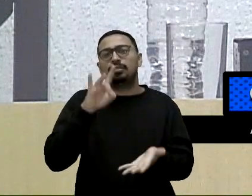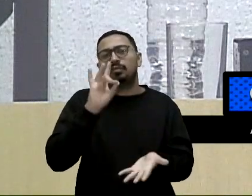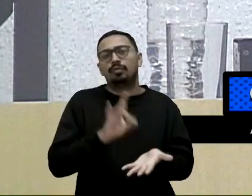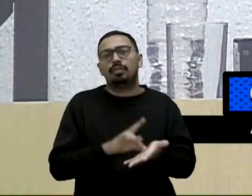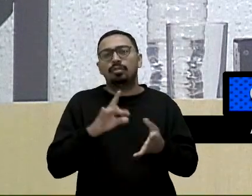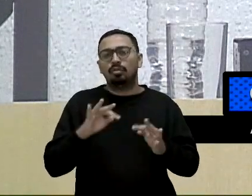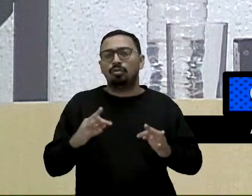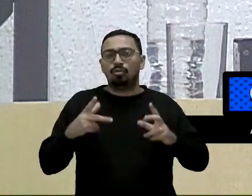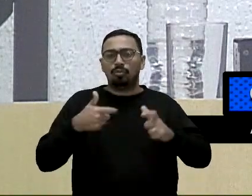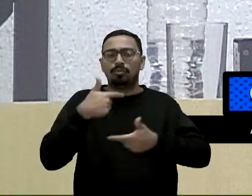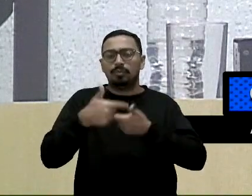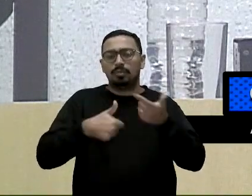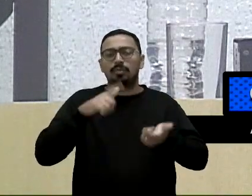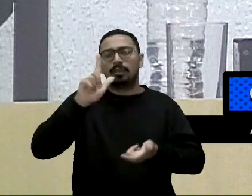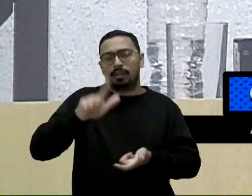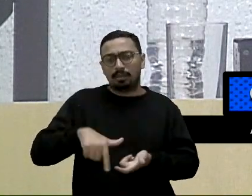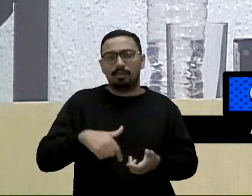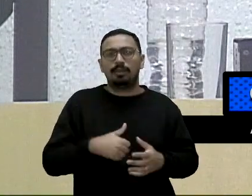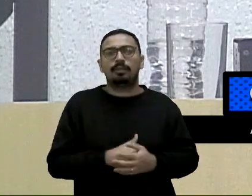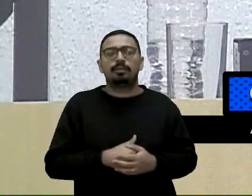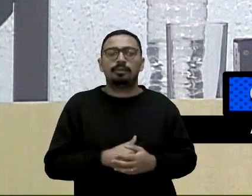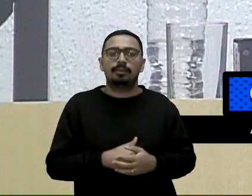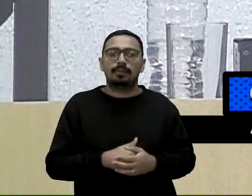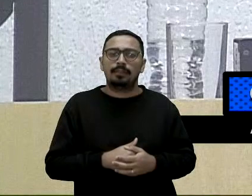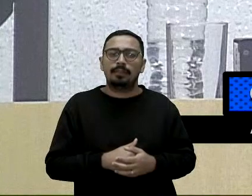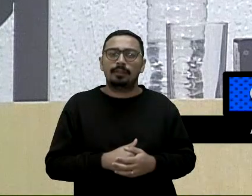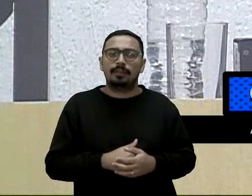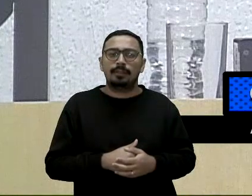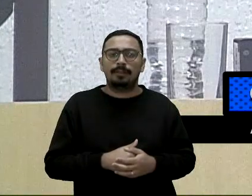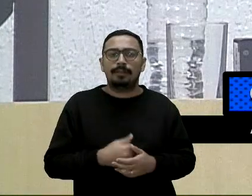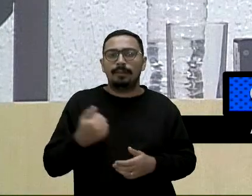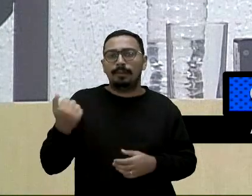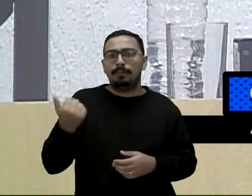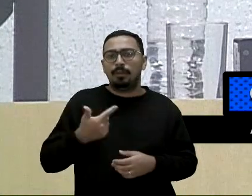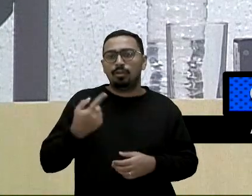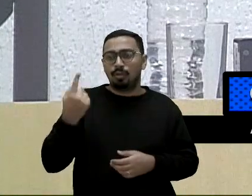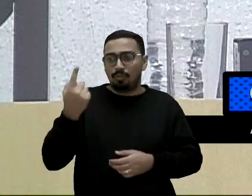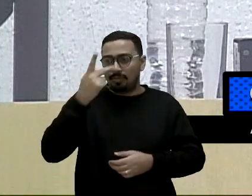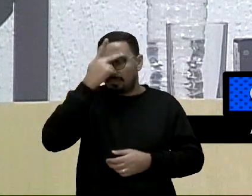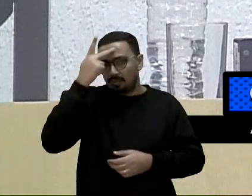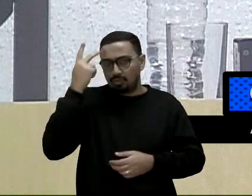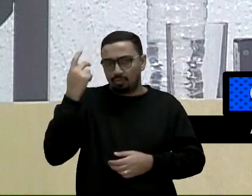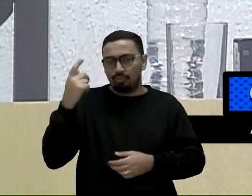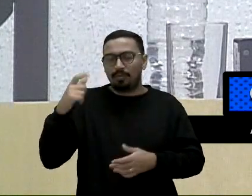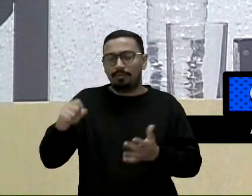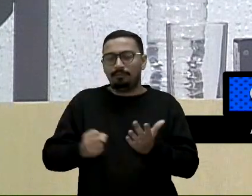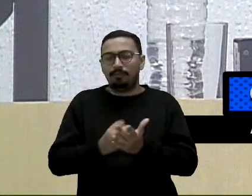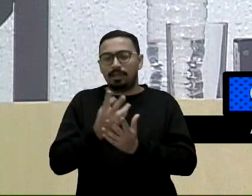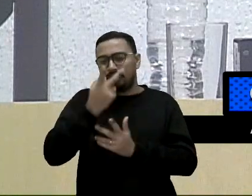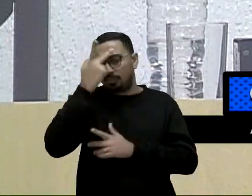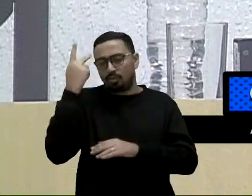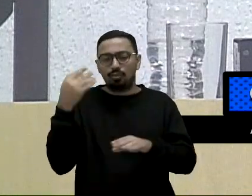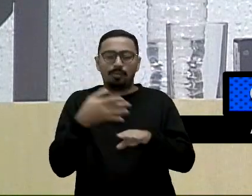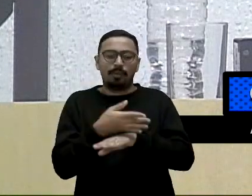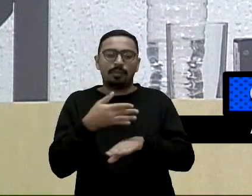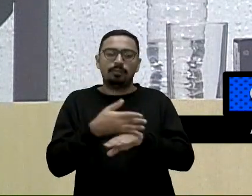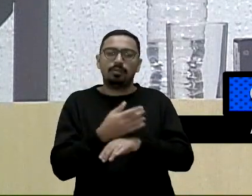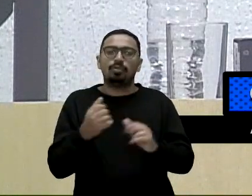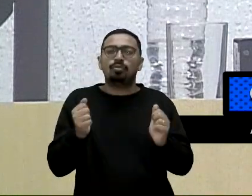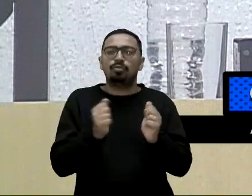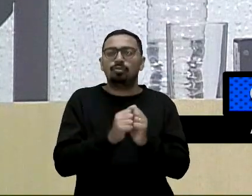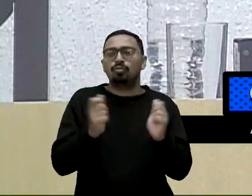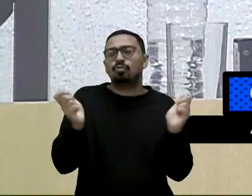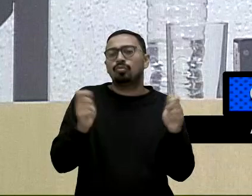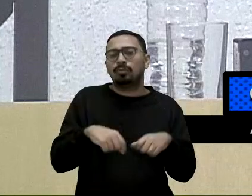as lutas são, né? Todas as lutas são para mais de um indivíduo. Então, sempre cabe, sim, mais pessoas,